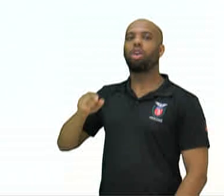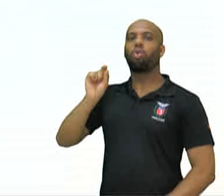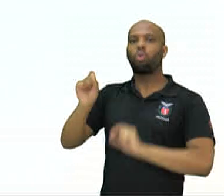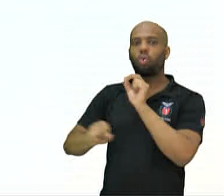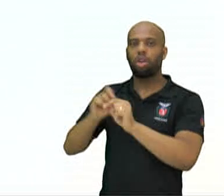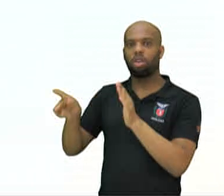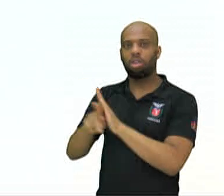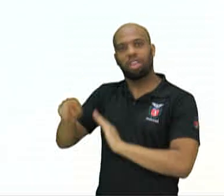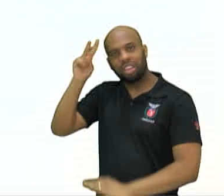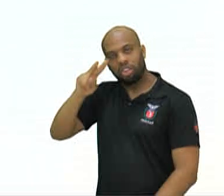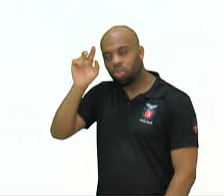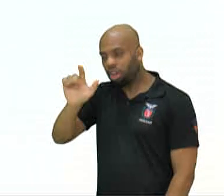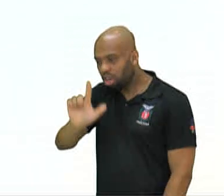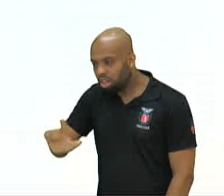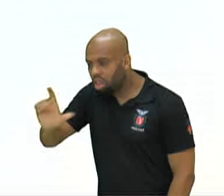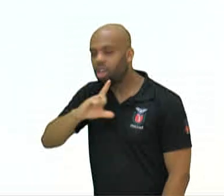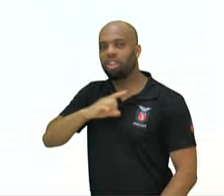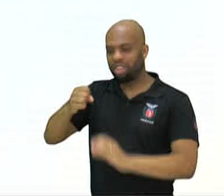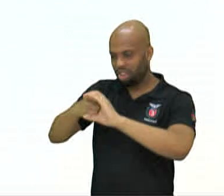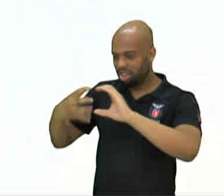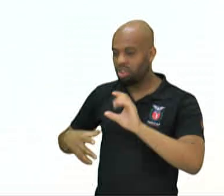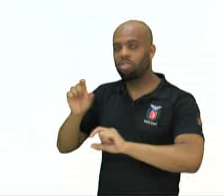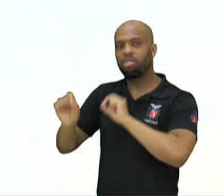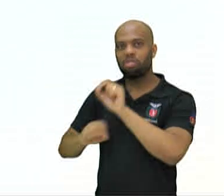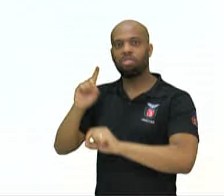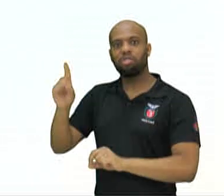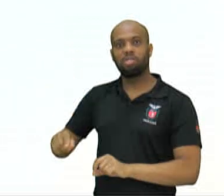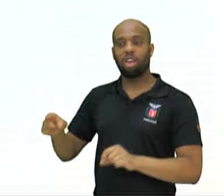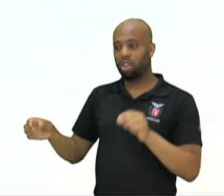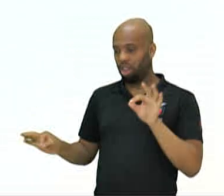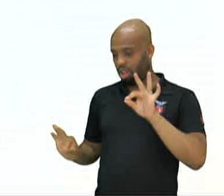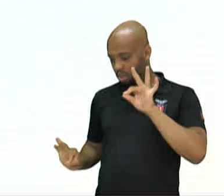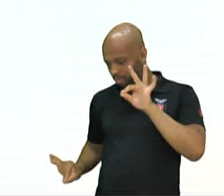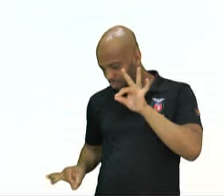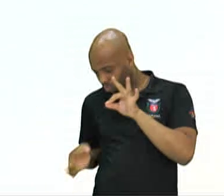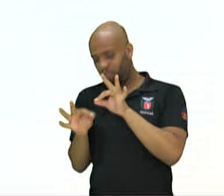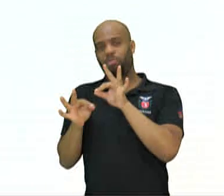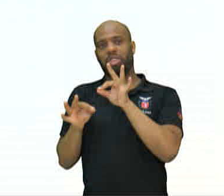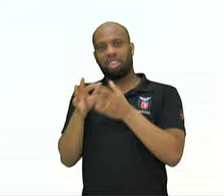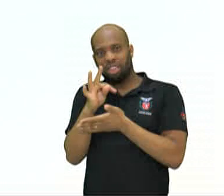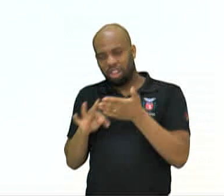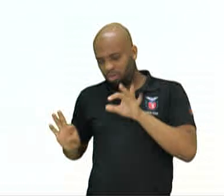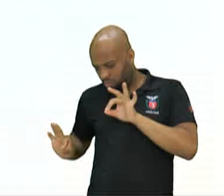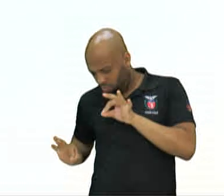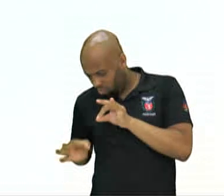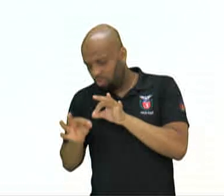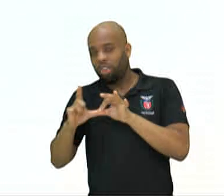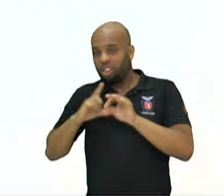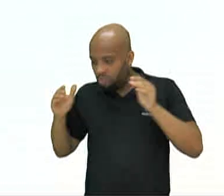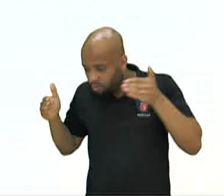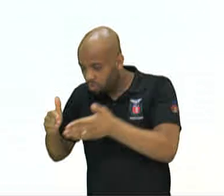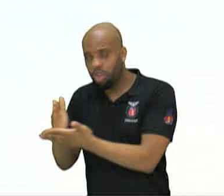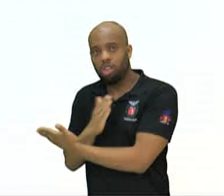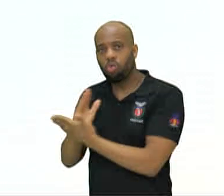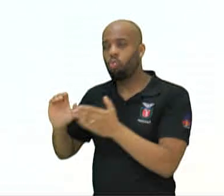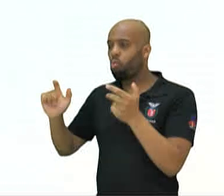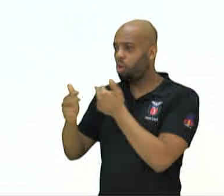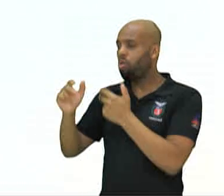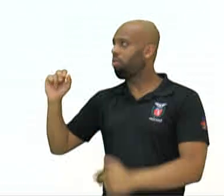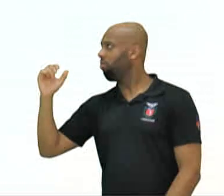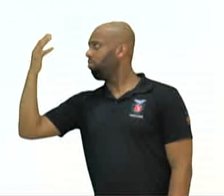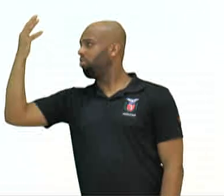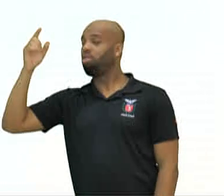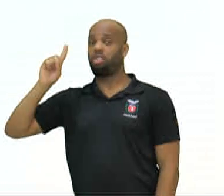literária caracterizada pelo tamanho curto, com um foco em determinado